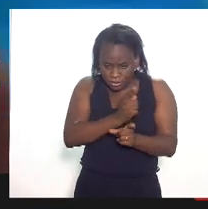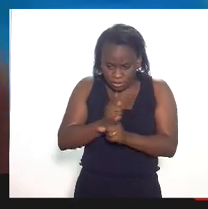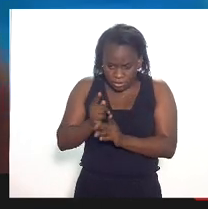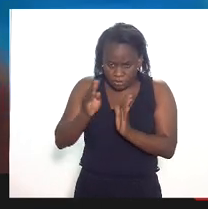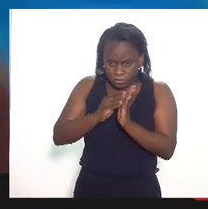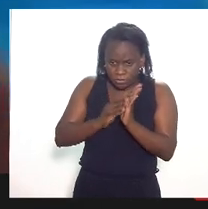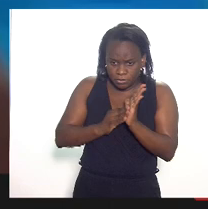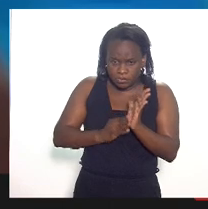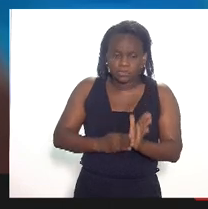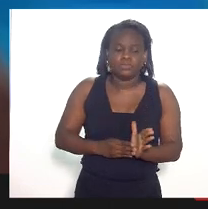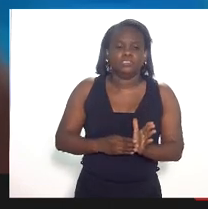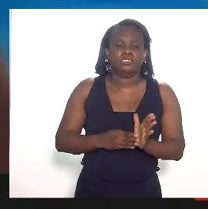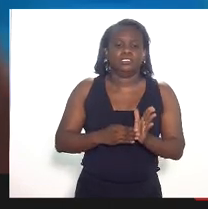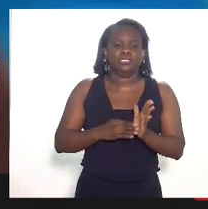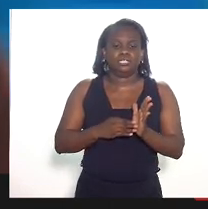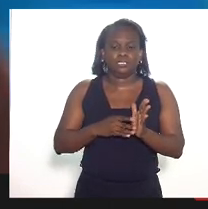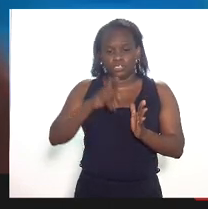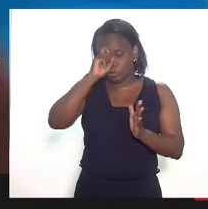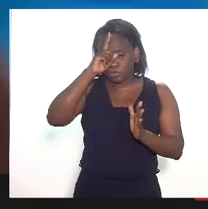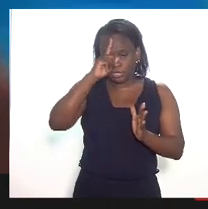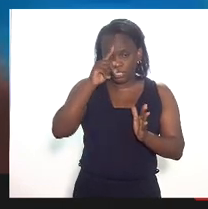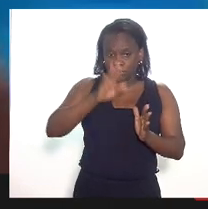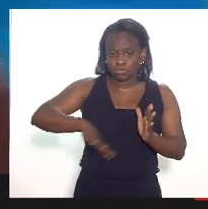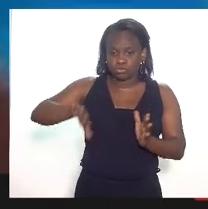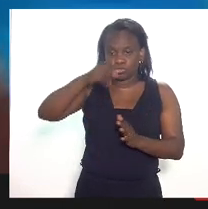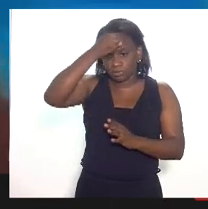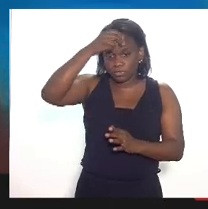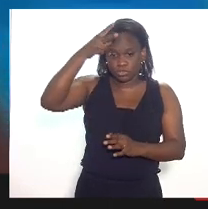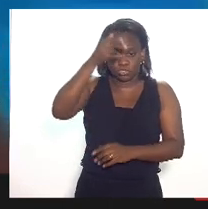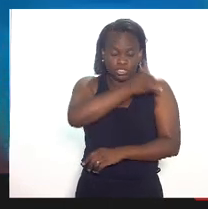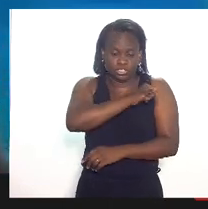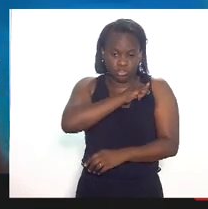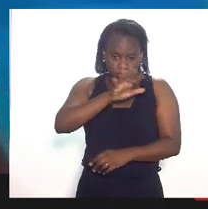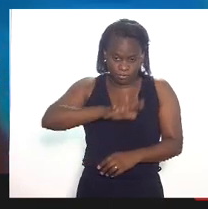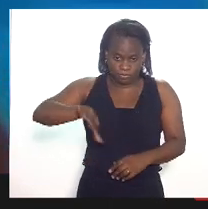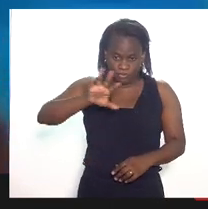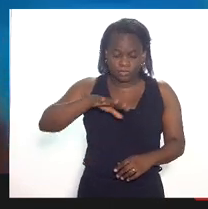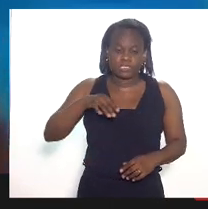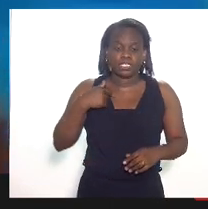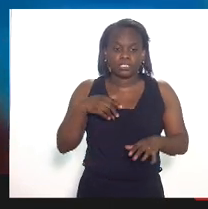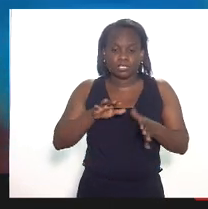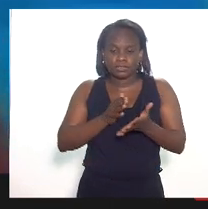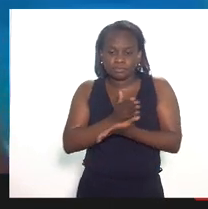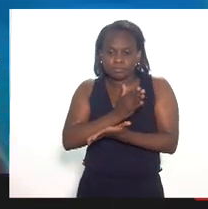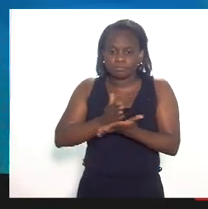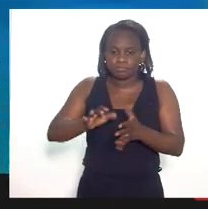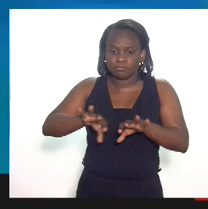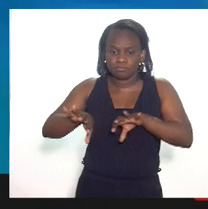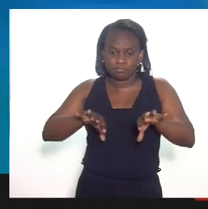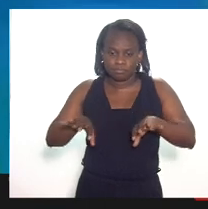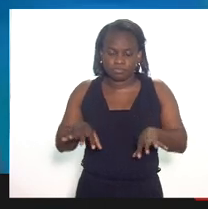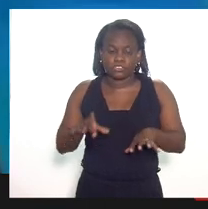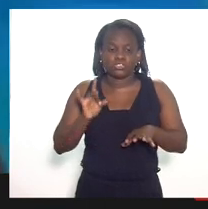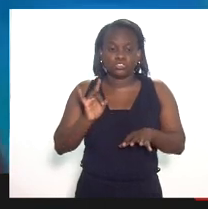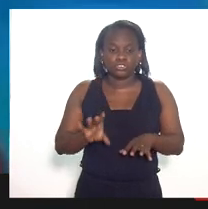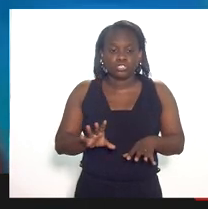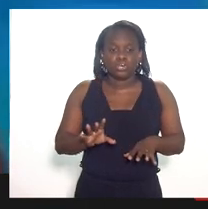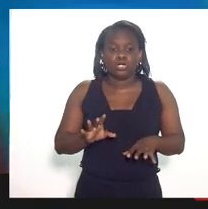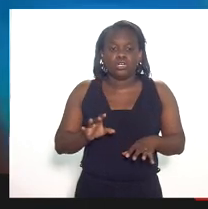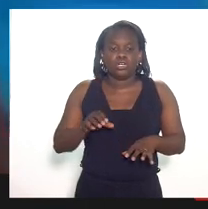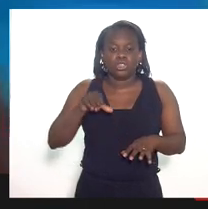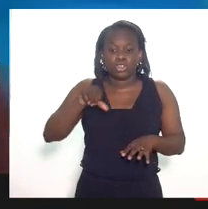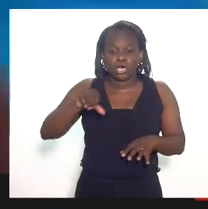no censo hospitalar do município do Rio de Janeiro e eu separei apenas os